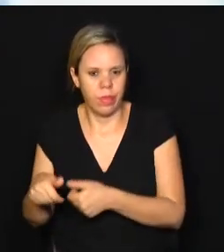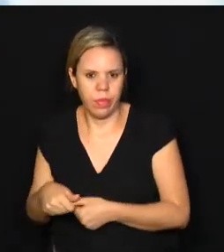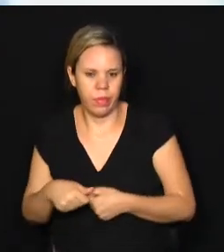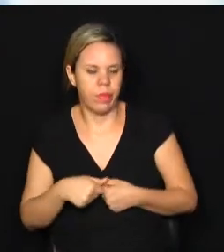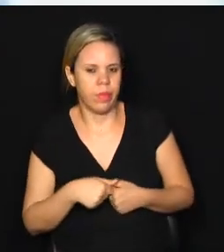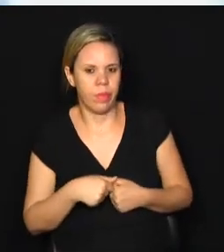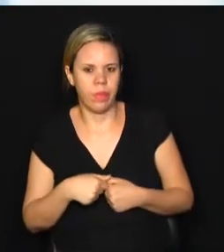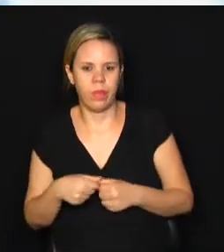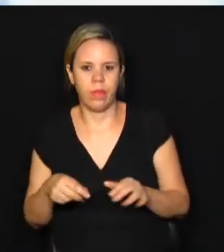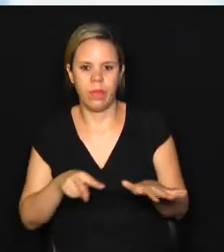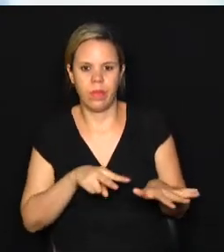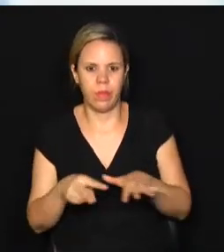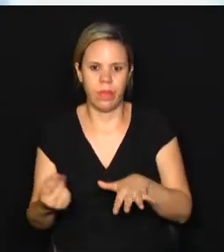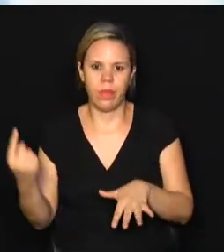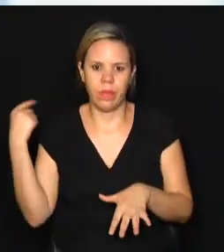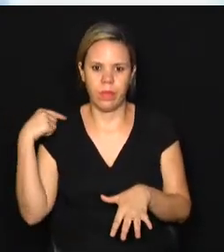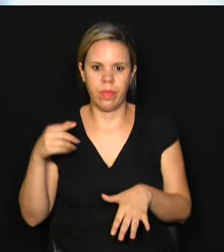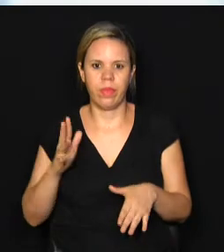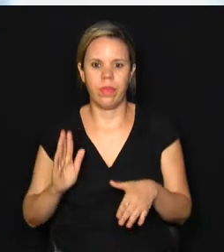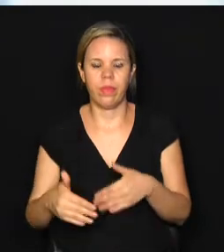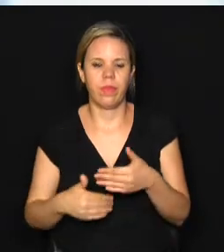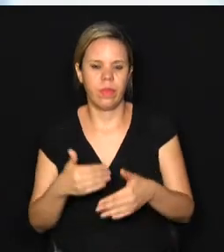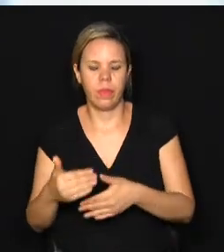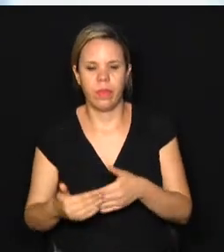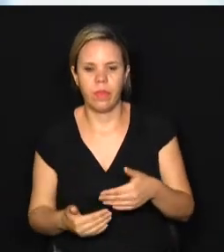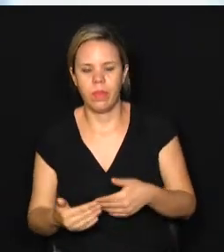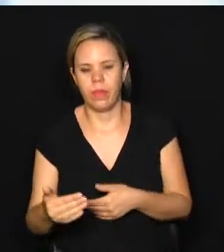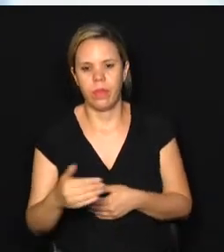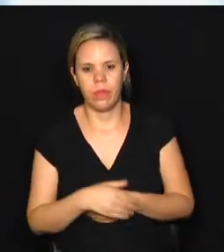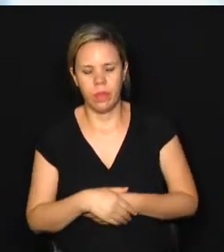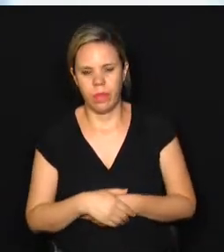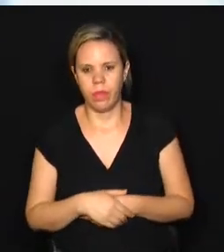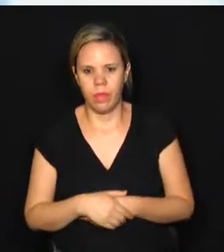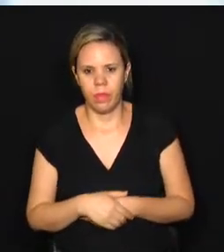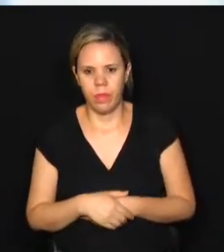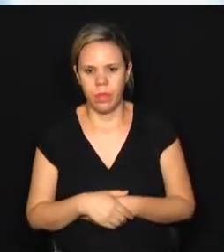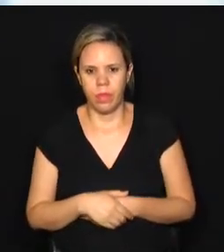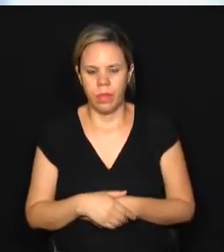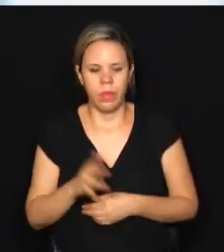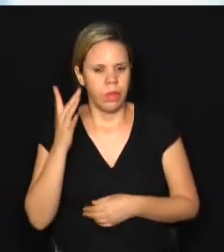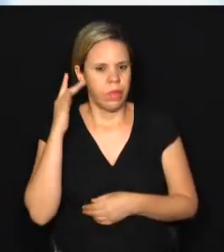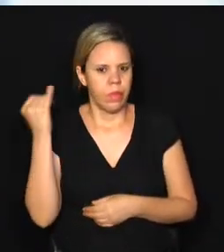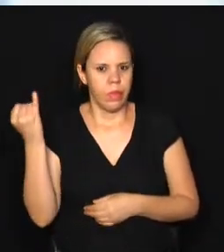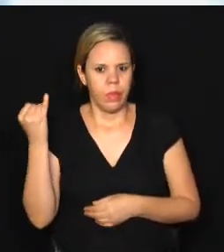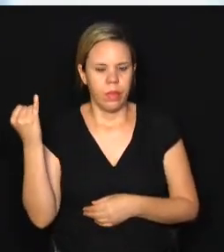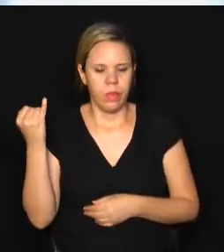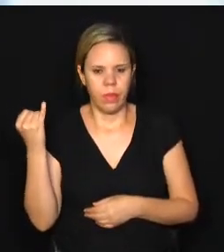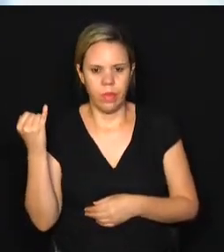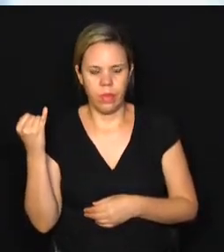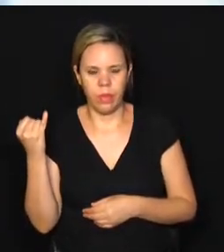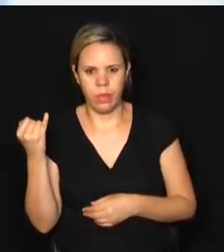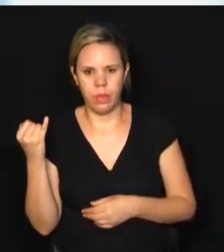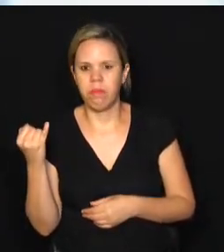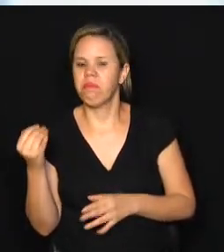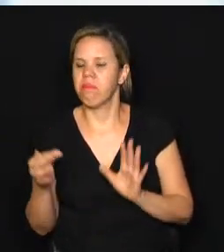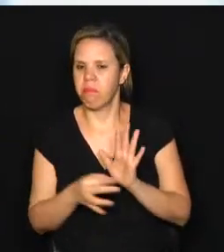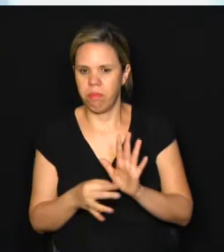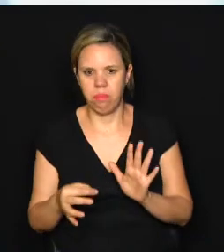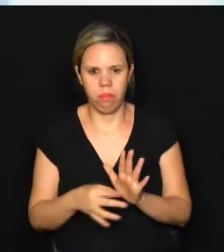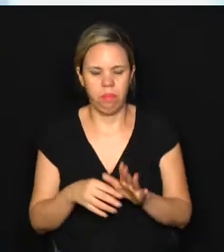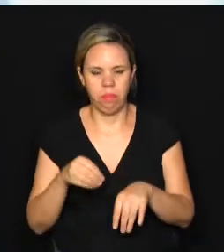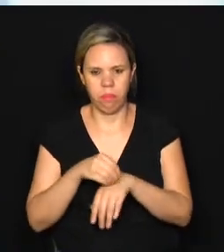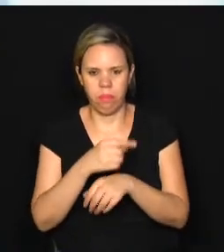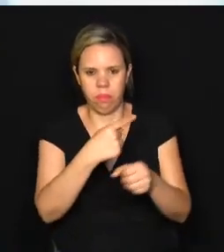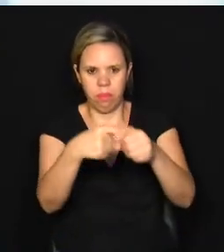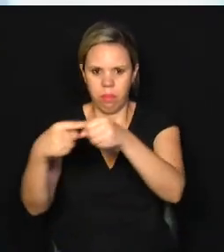umas semanas atrás, a gente já passou esse limite. Então, eu acho muito importante a gente trazer essa ótica regional,